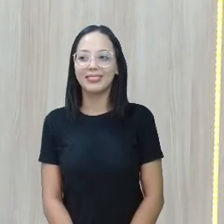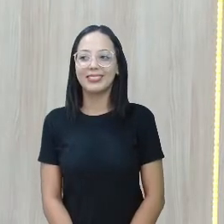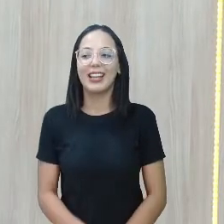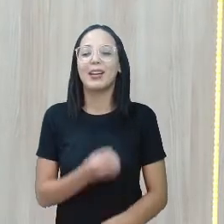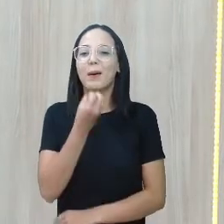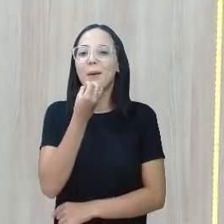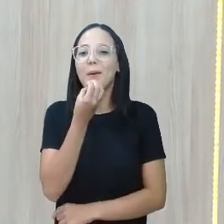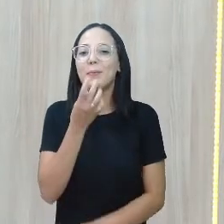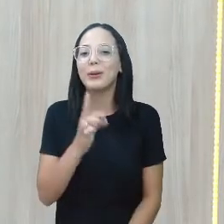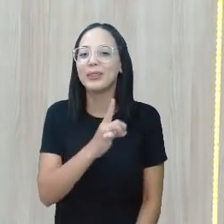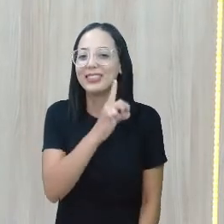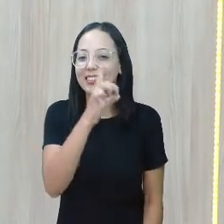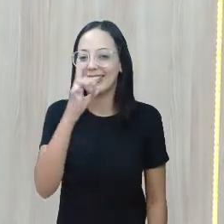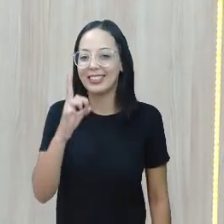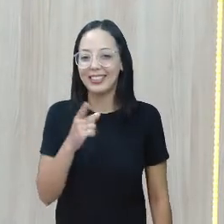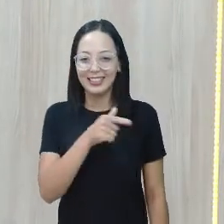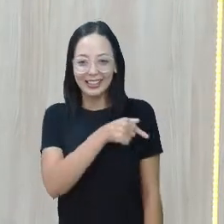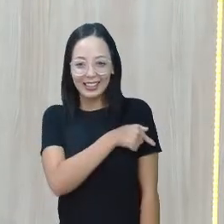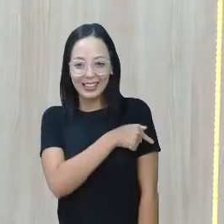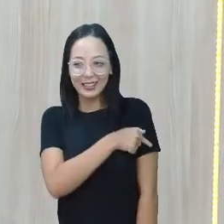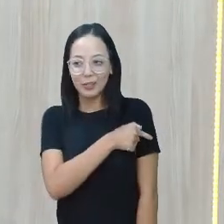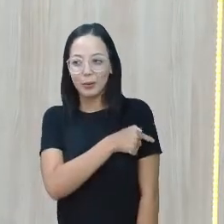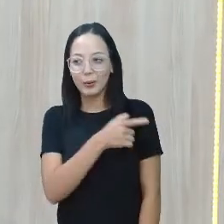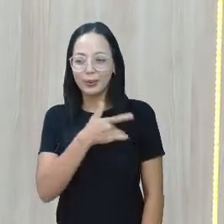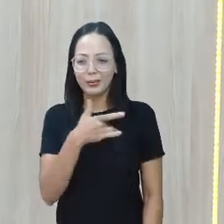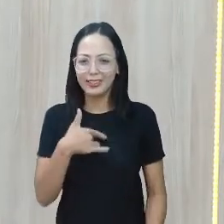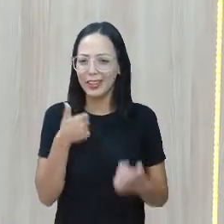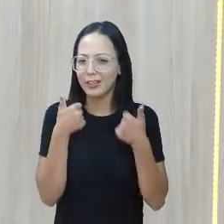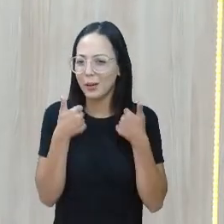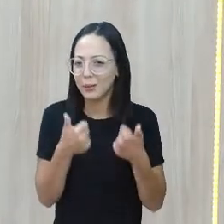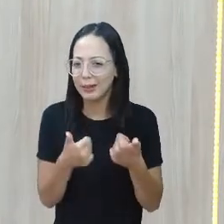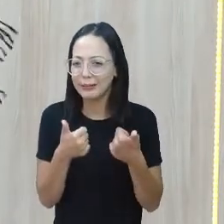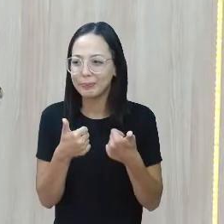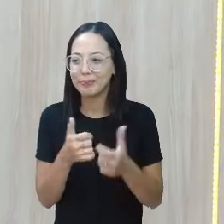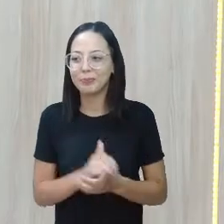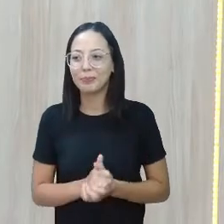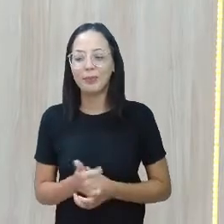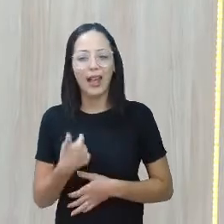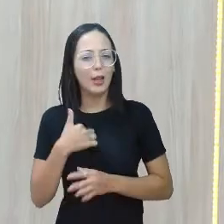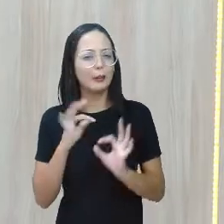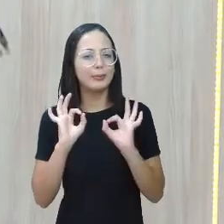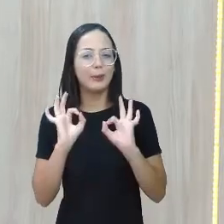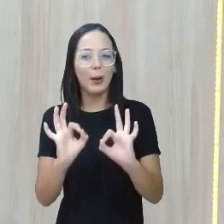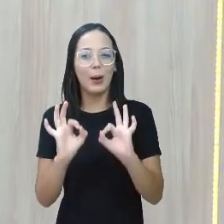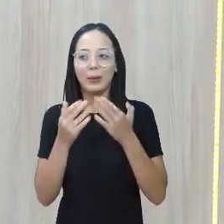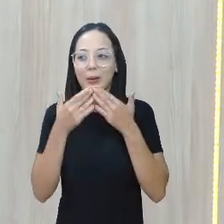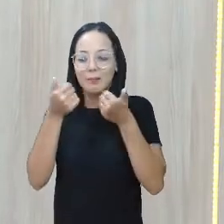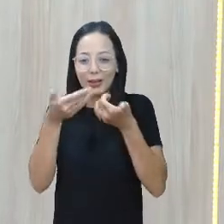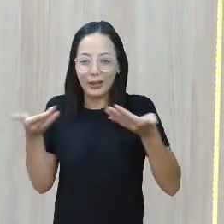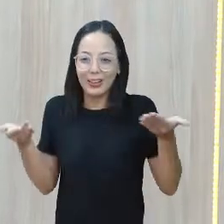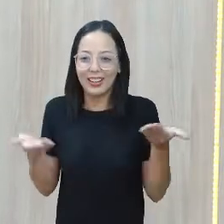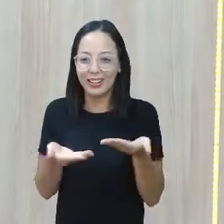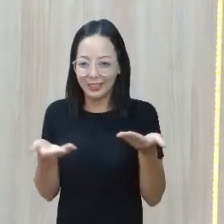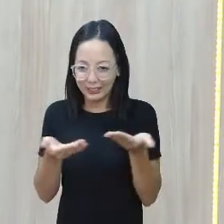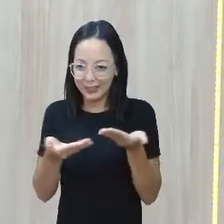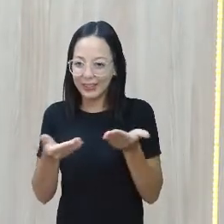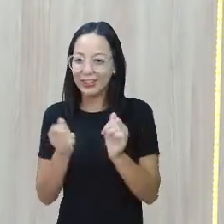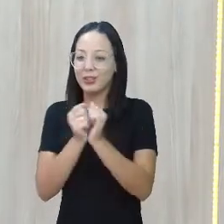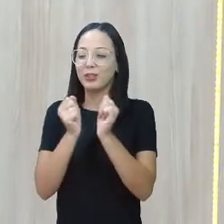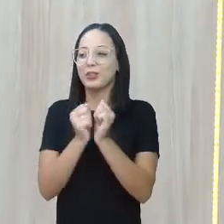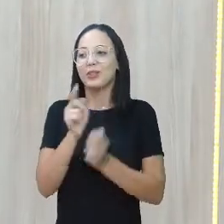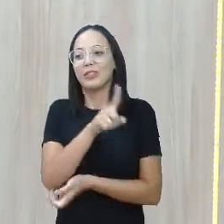Bom dia, sétimo ano, como é que vocês estão? Eu estou ótima, melhor agora que estou